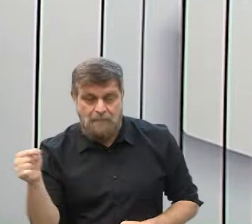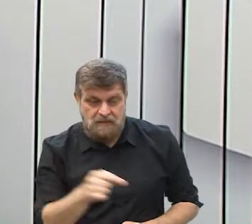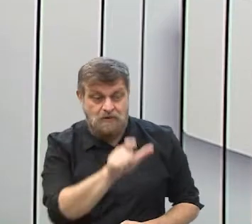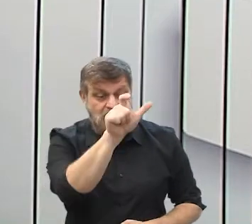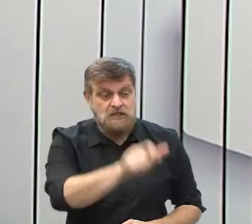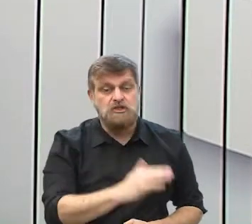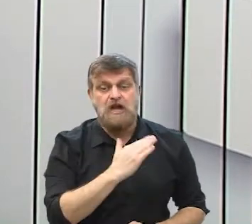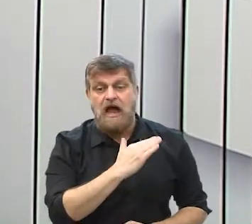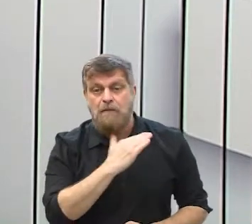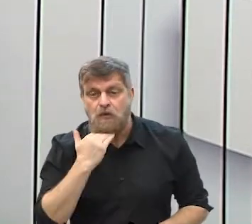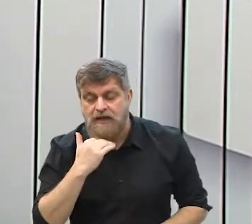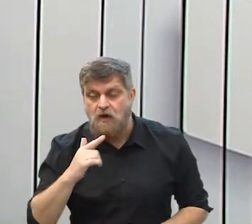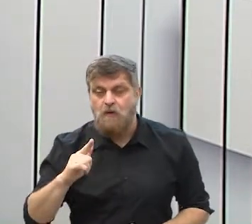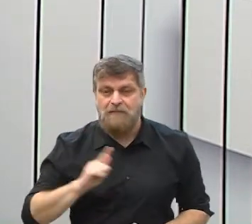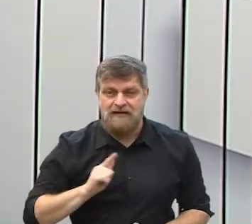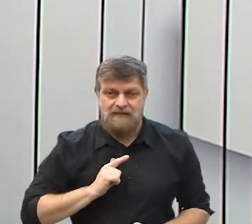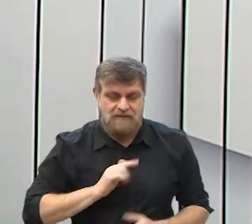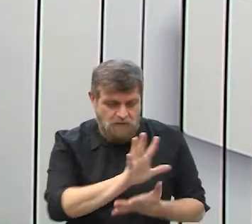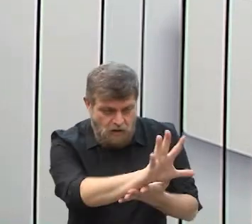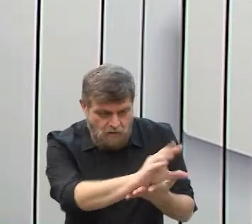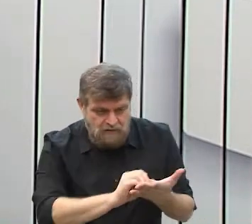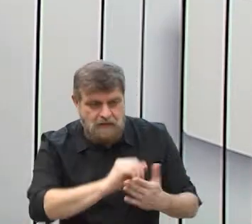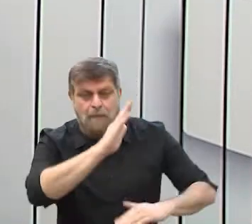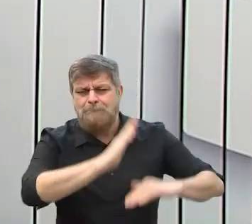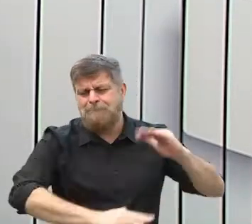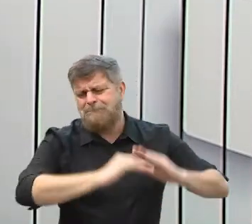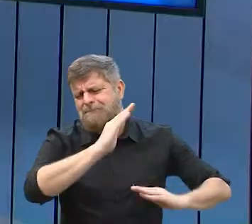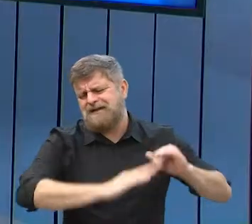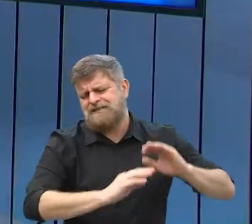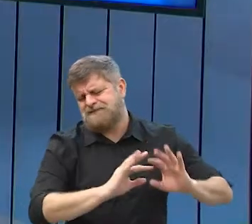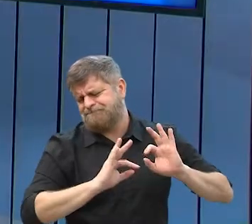faleceram através do exemplo do que fizeram em vida.